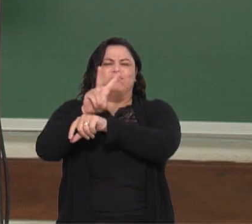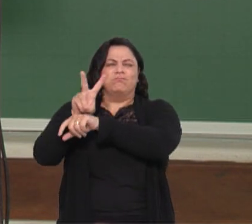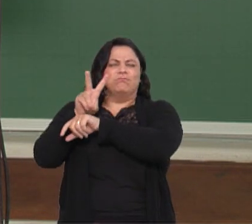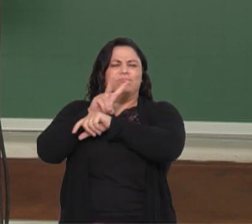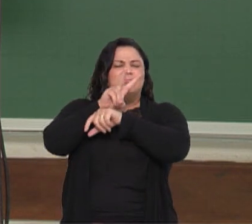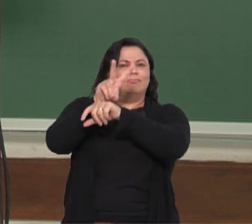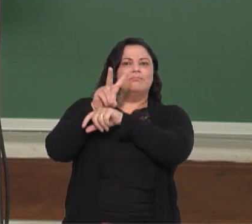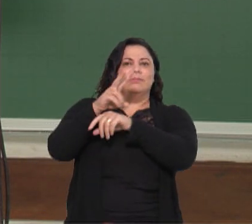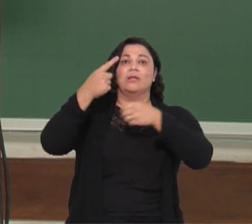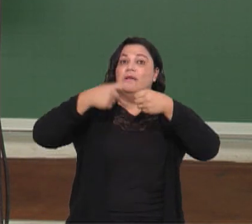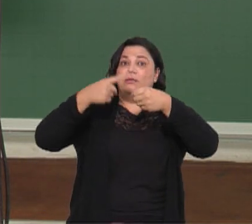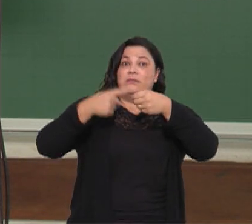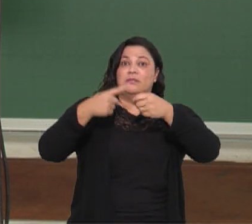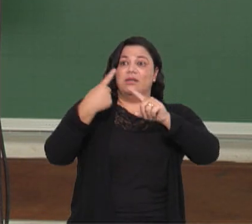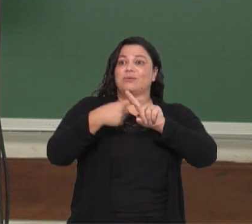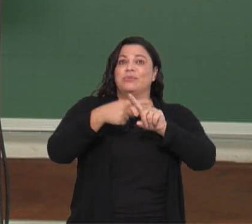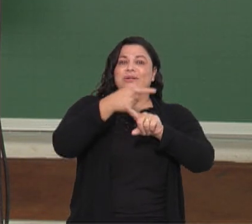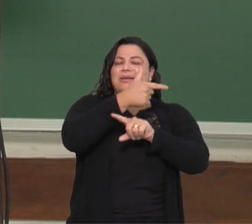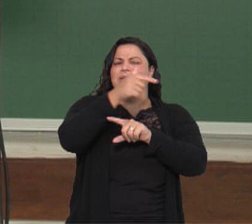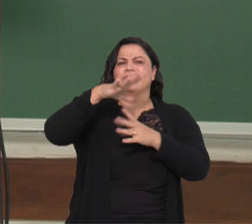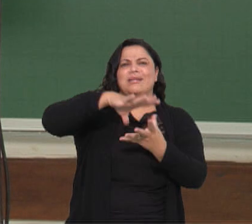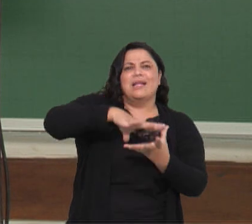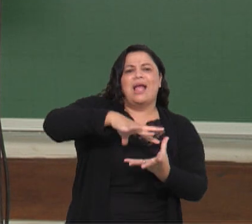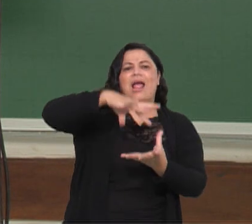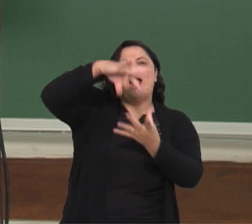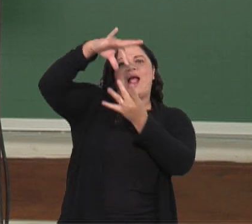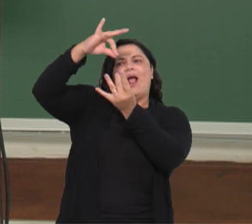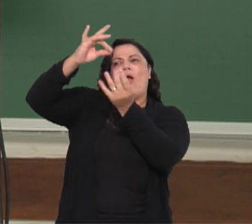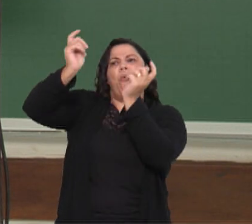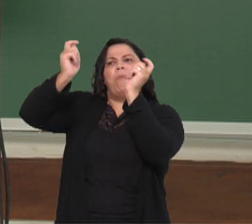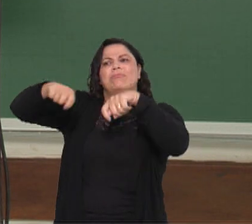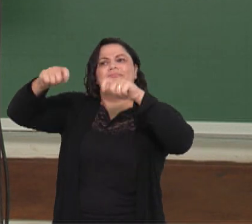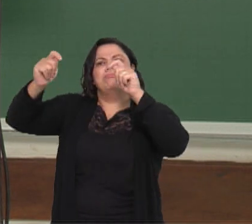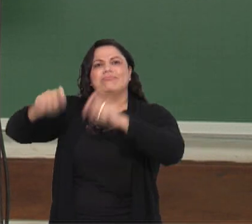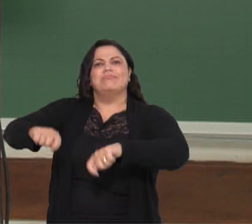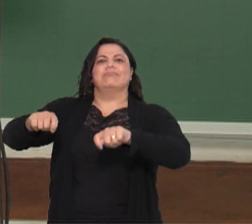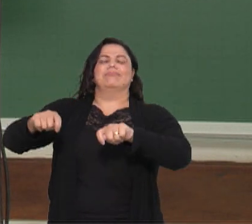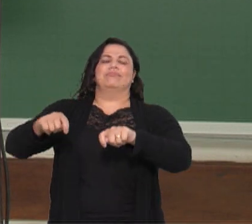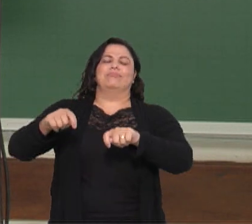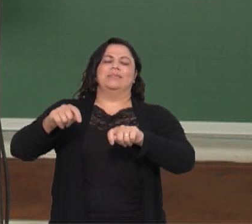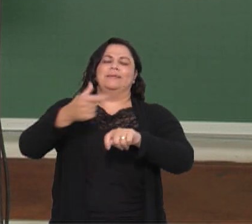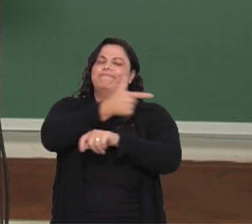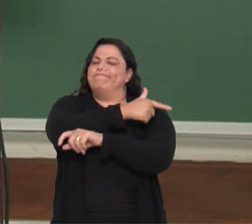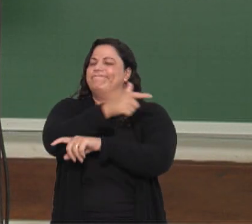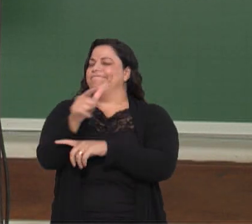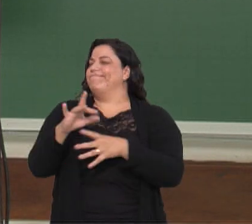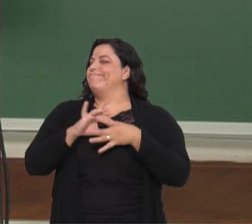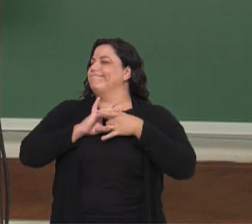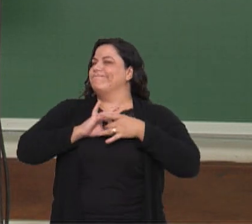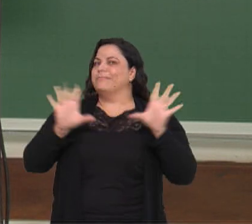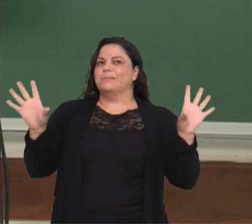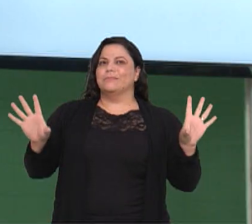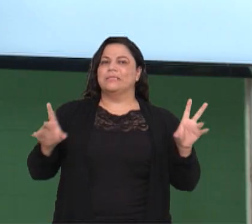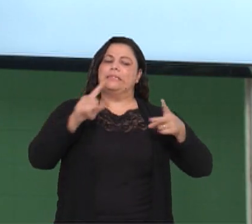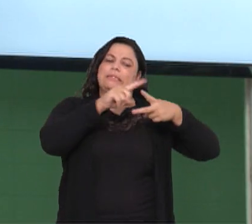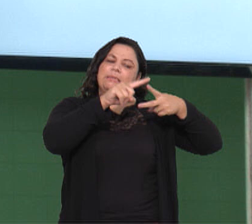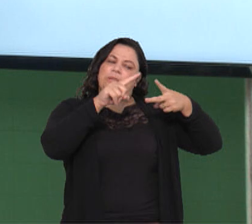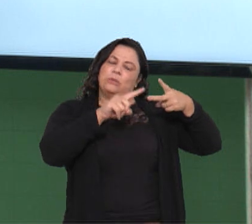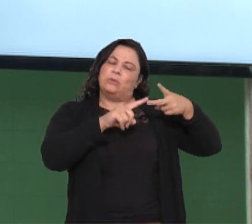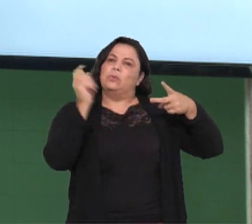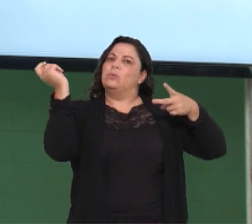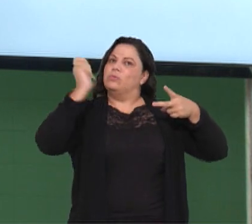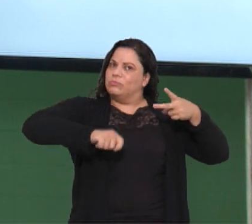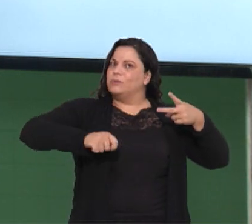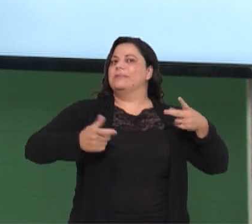ela não teria a alma apta para aquilo. Então, nesse caso, não haveria tanta liberdade assim, perfeito? Então, tem duas respostas aí que seriam